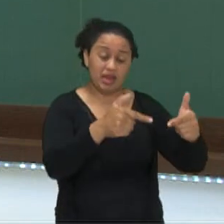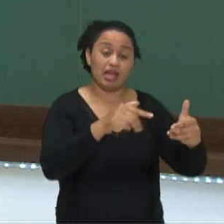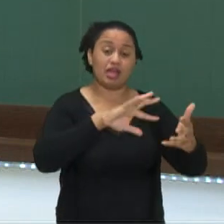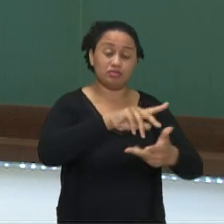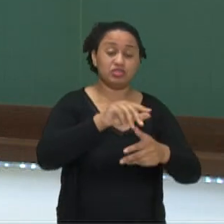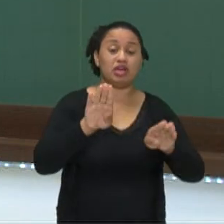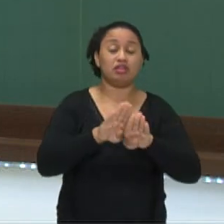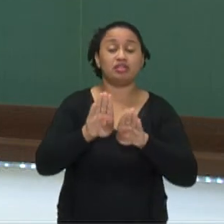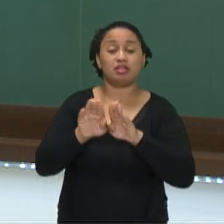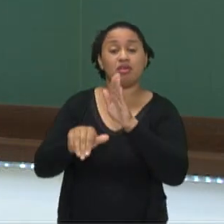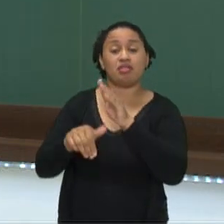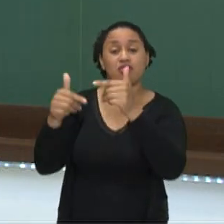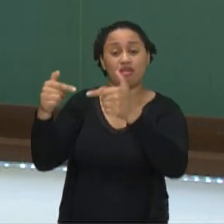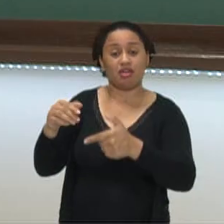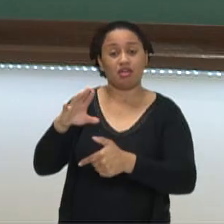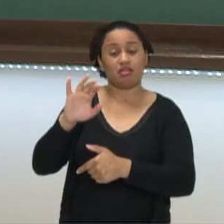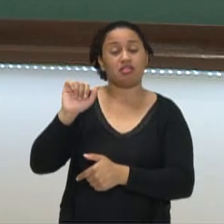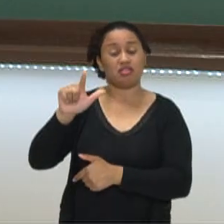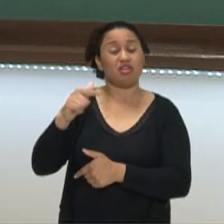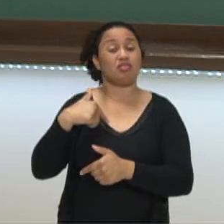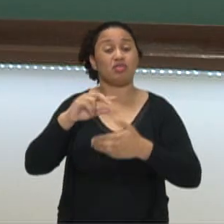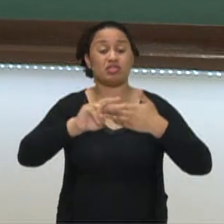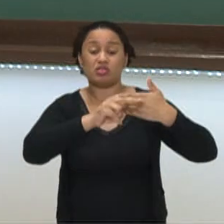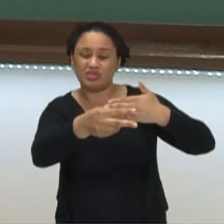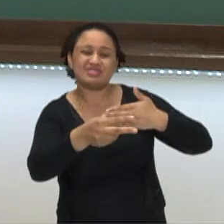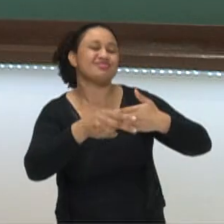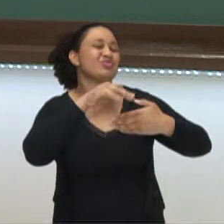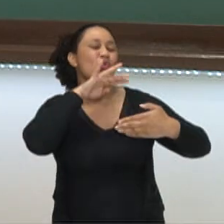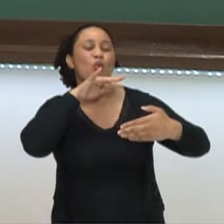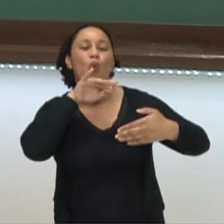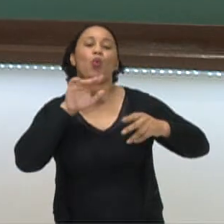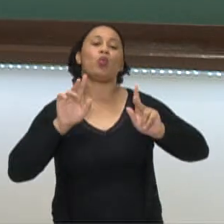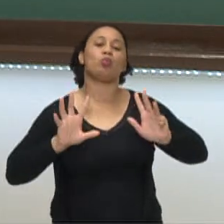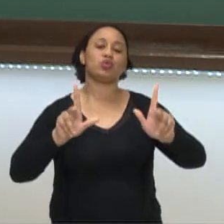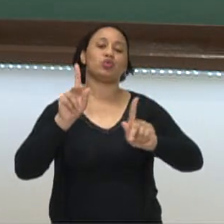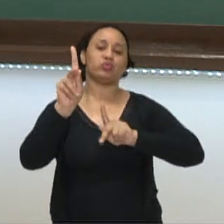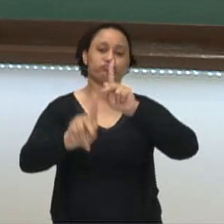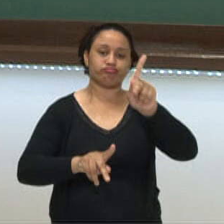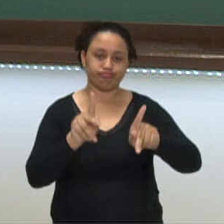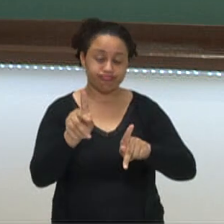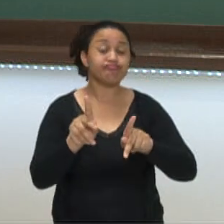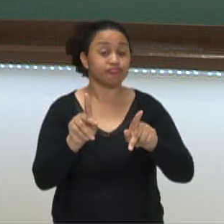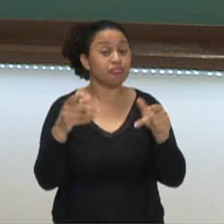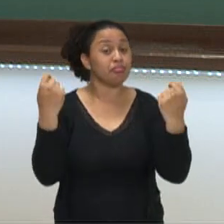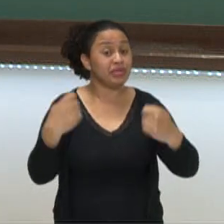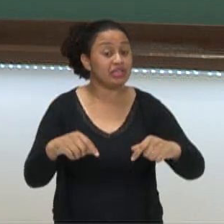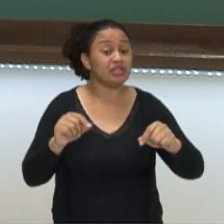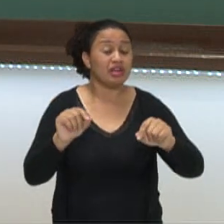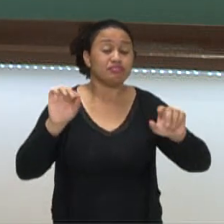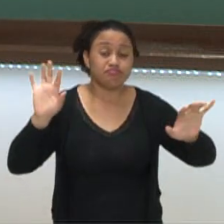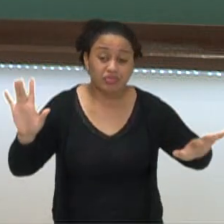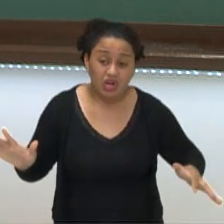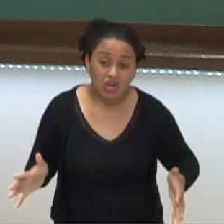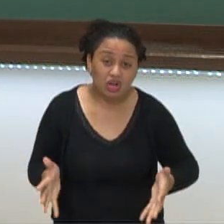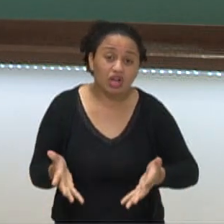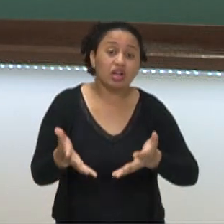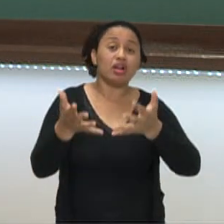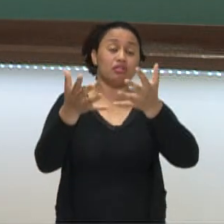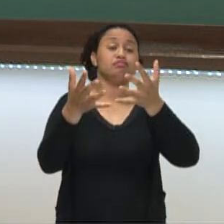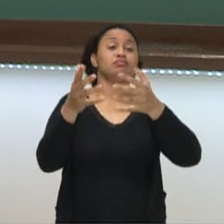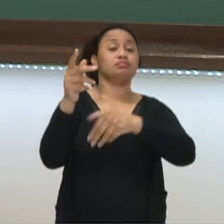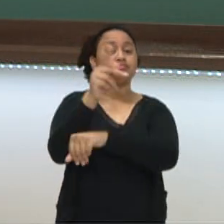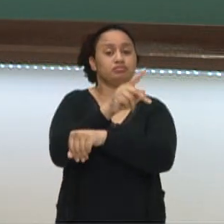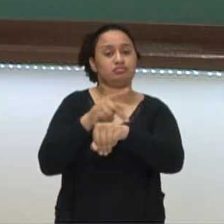da Guerra Civil foram extremamente danosas para a população. Era necessário agora uma reconstrução do